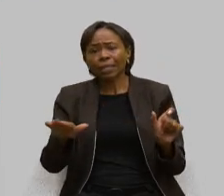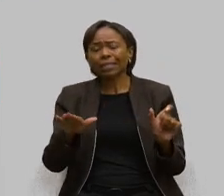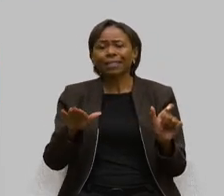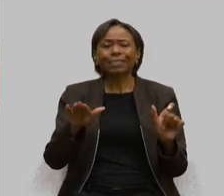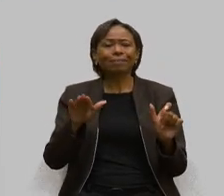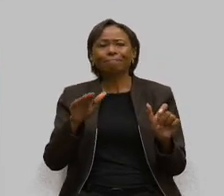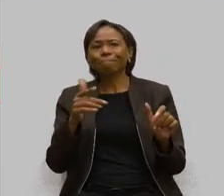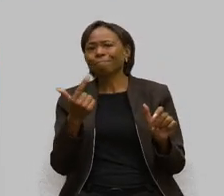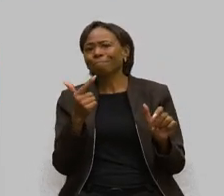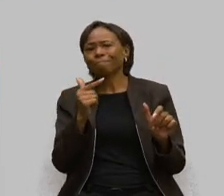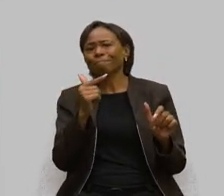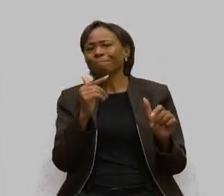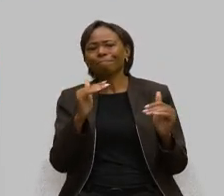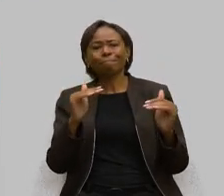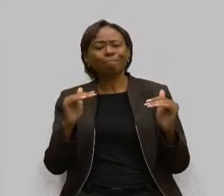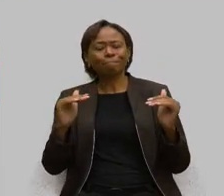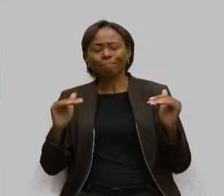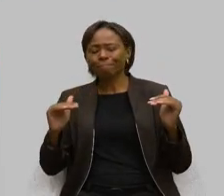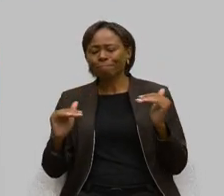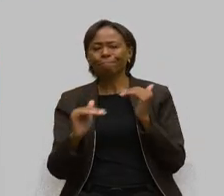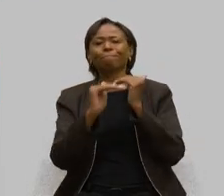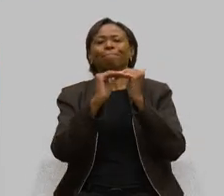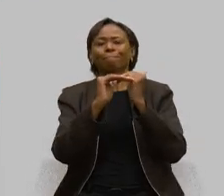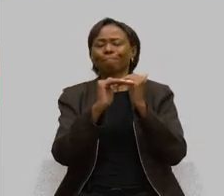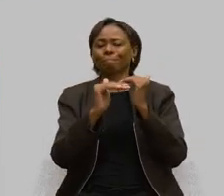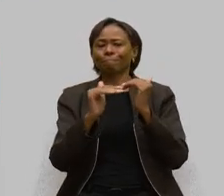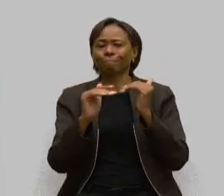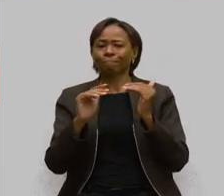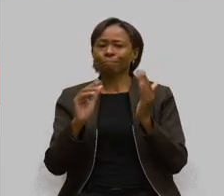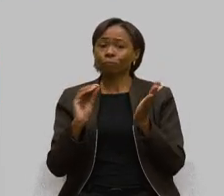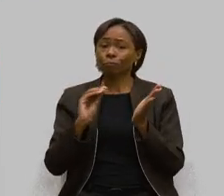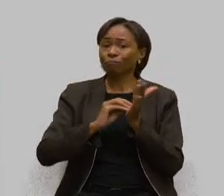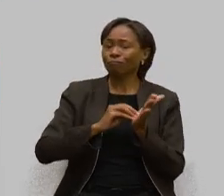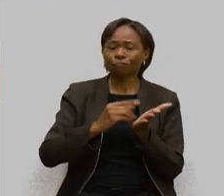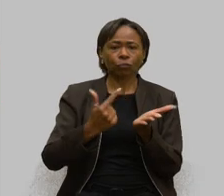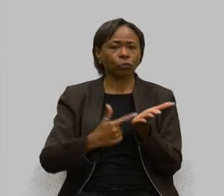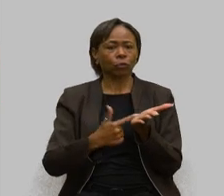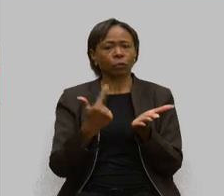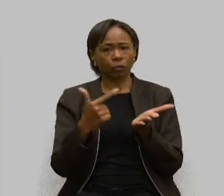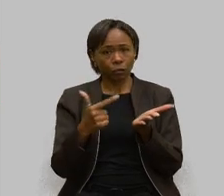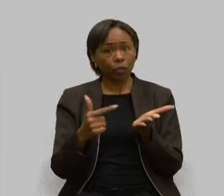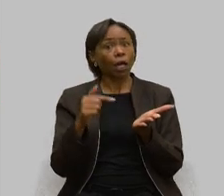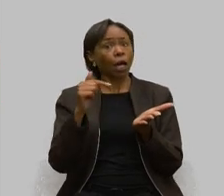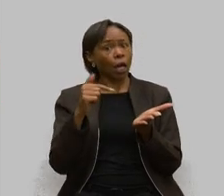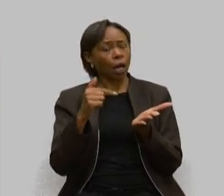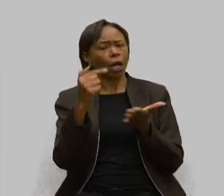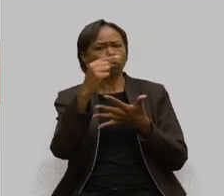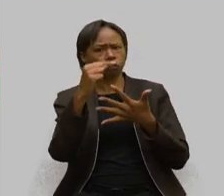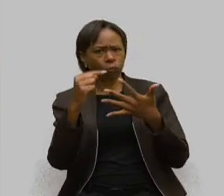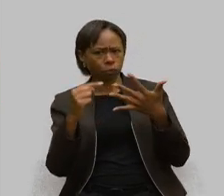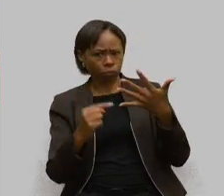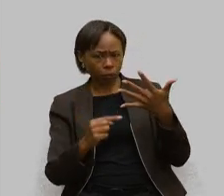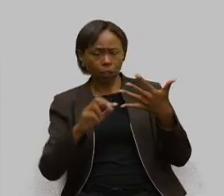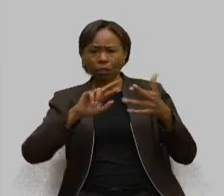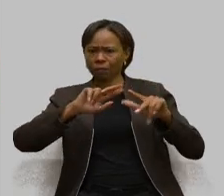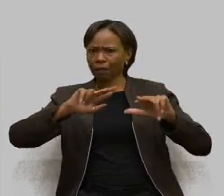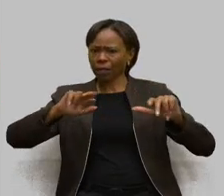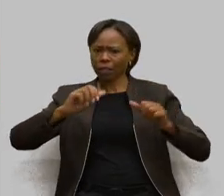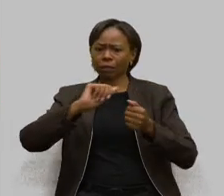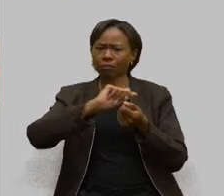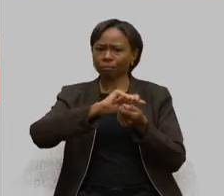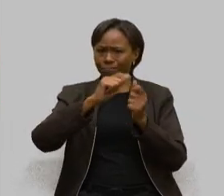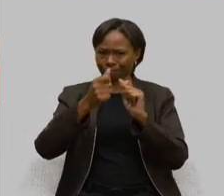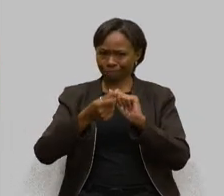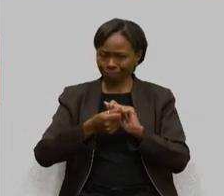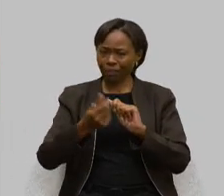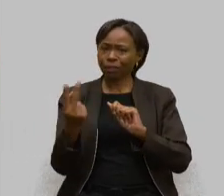vezes não figuram em livros as obras foram produzidas em diferentes formatos visando a promoção dos direitos da